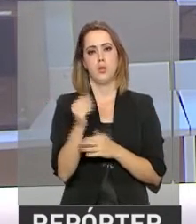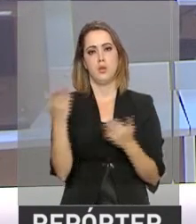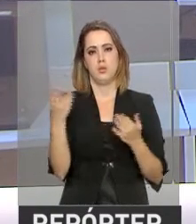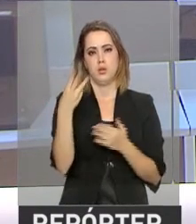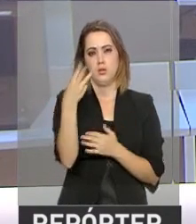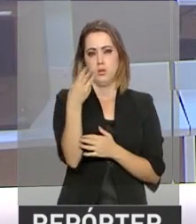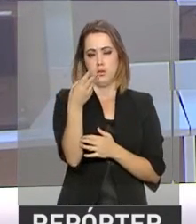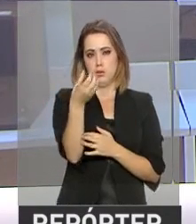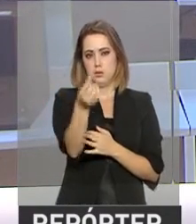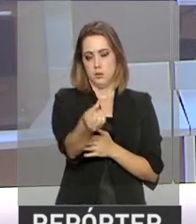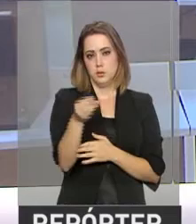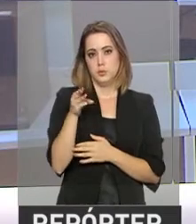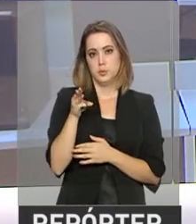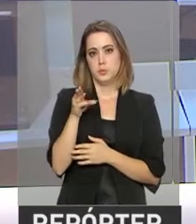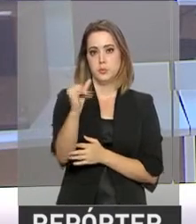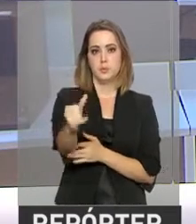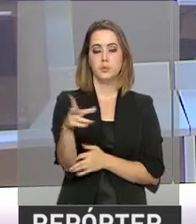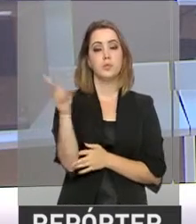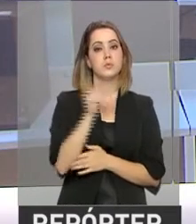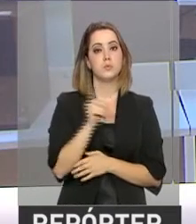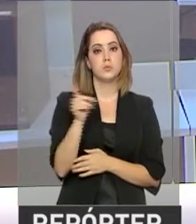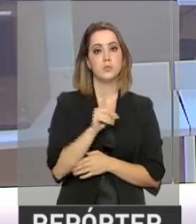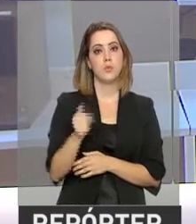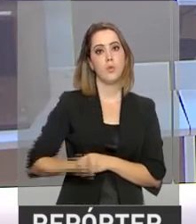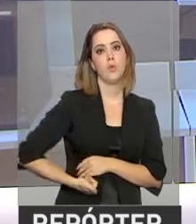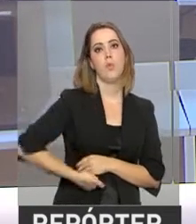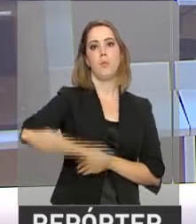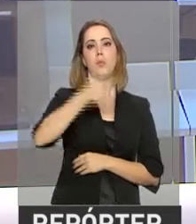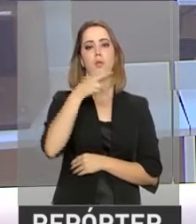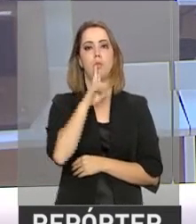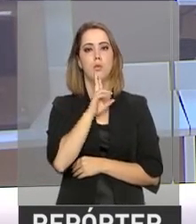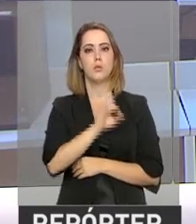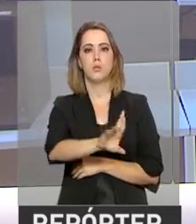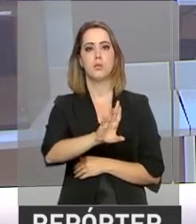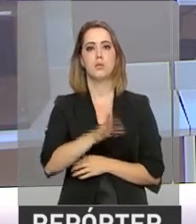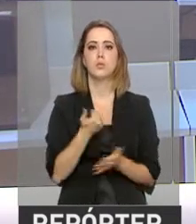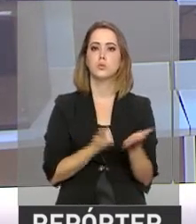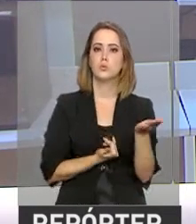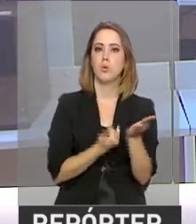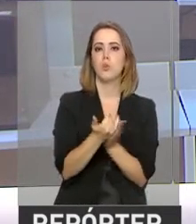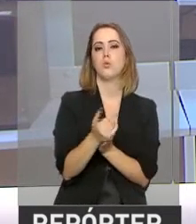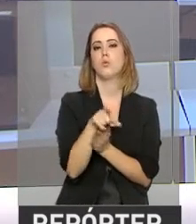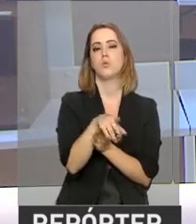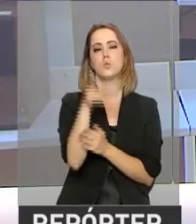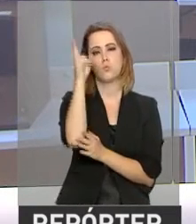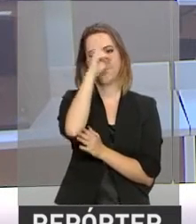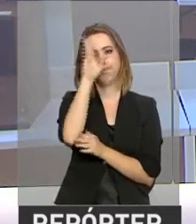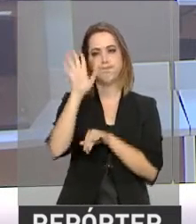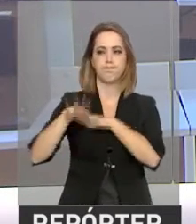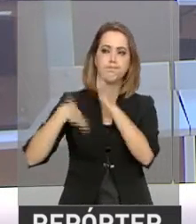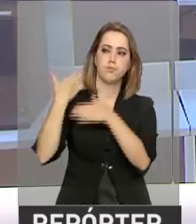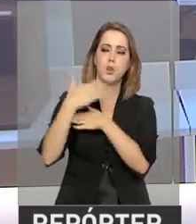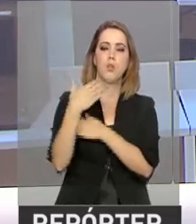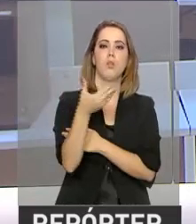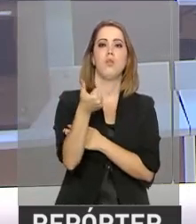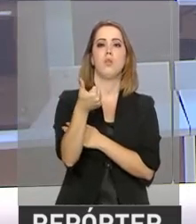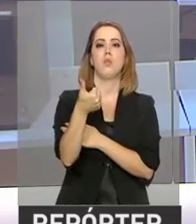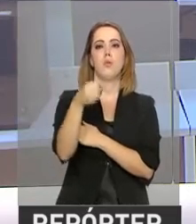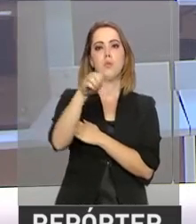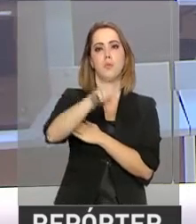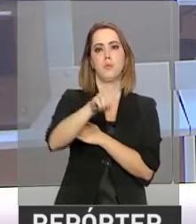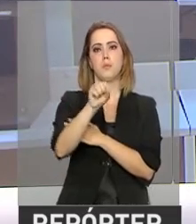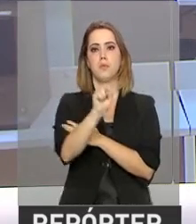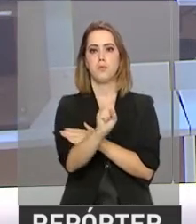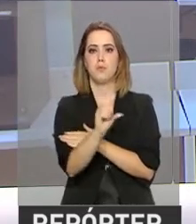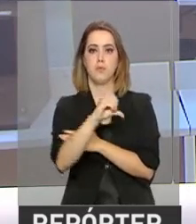36 bilhões de dólares melhor resultado para o período desde o início da série histórica em 1989